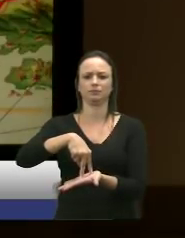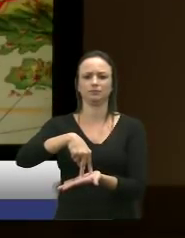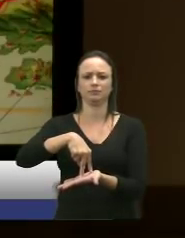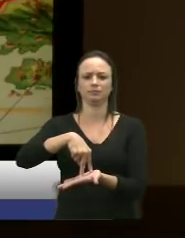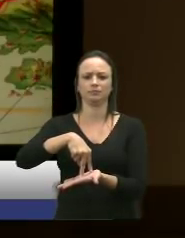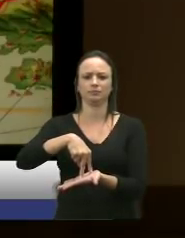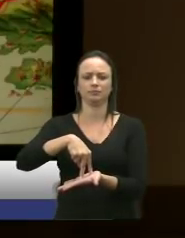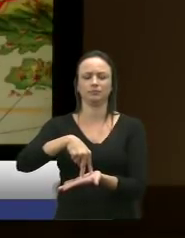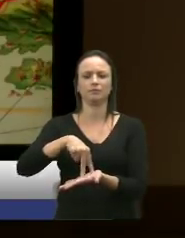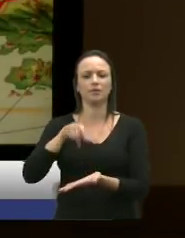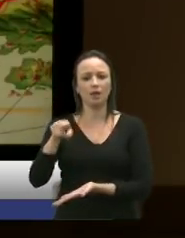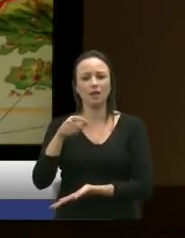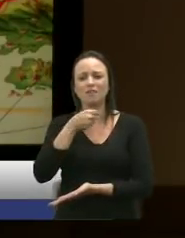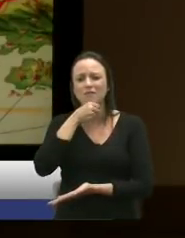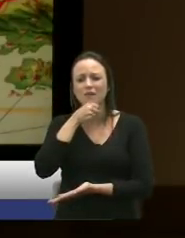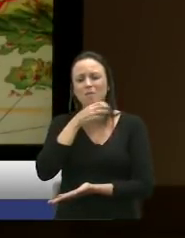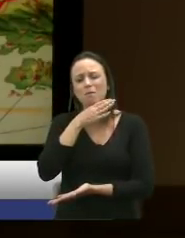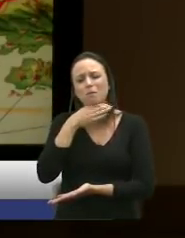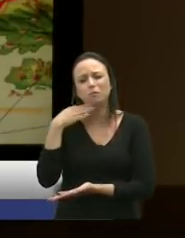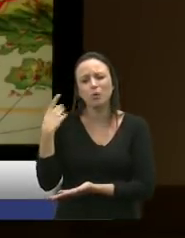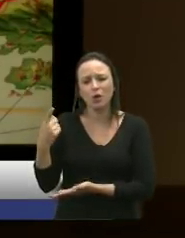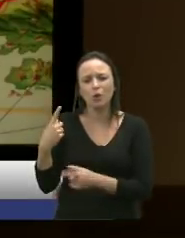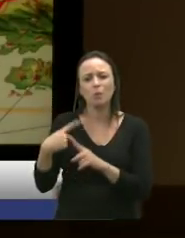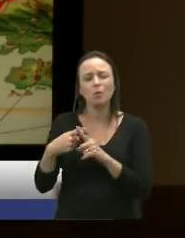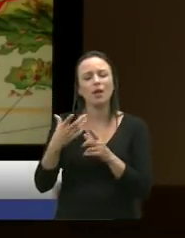Morreu na esperança que São Paulo vencesse.